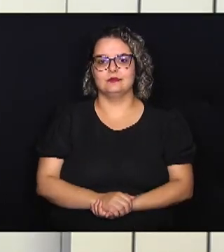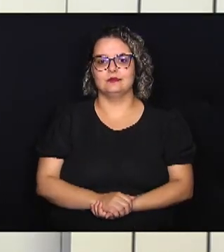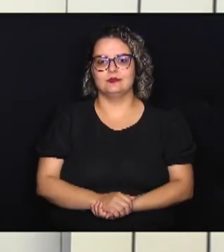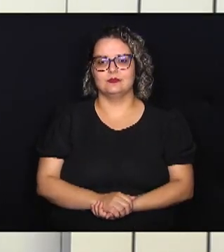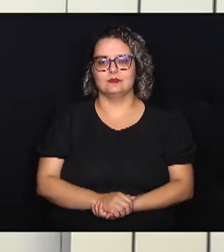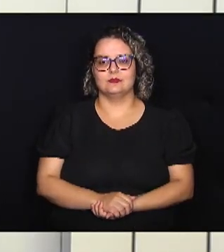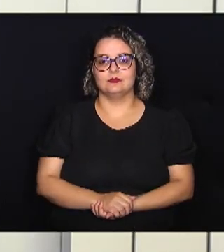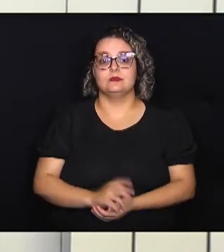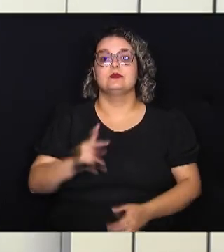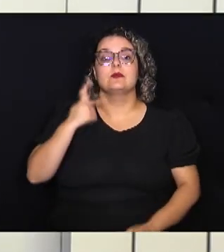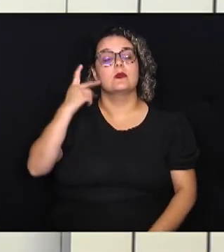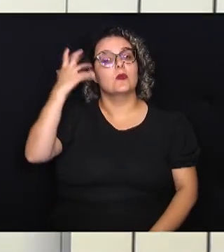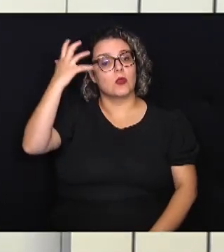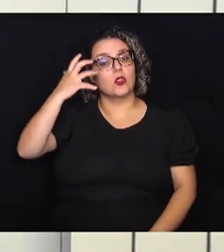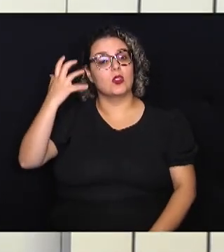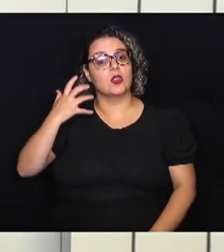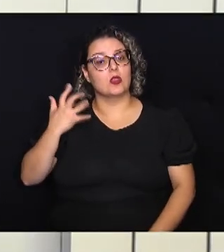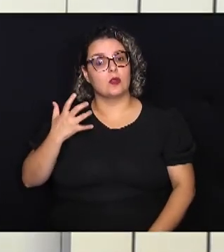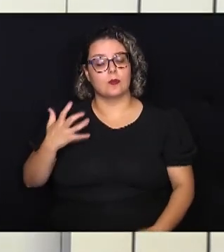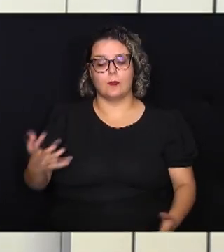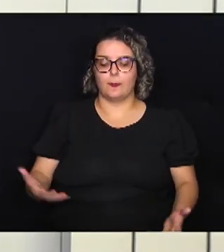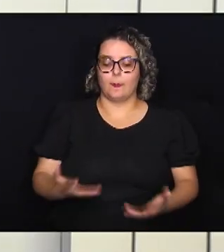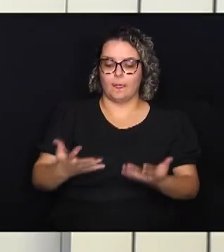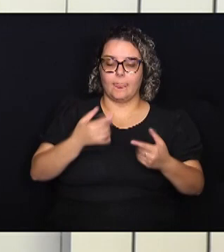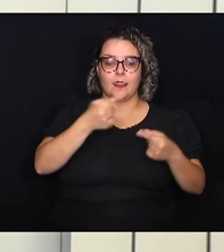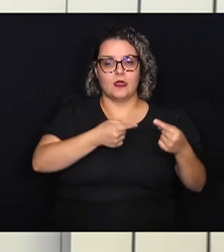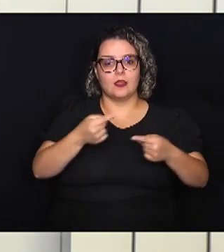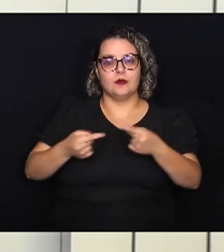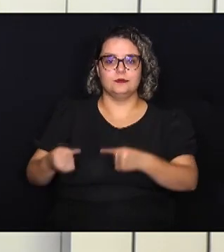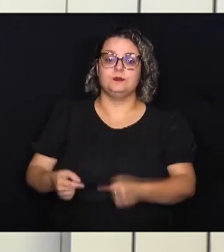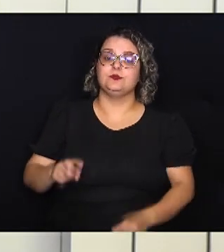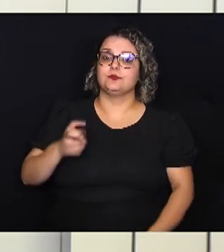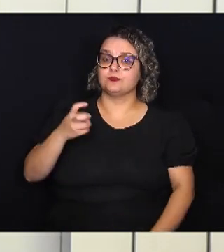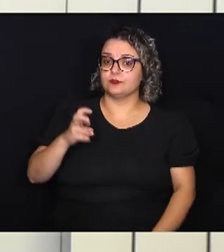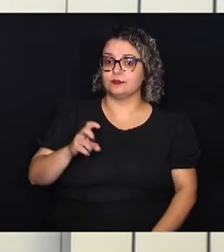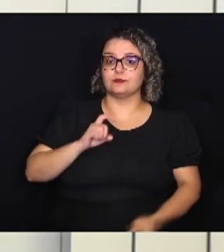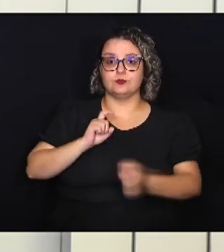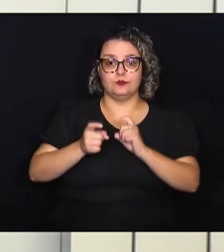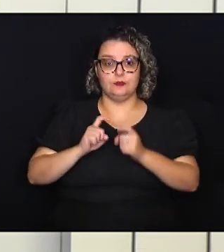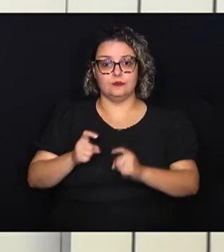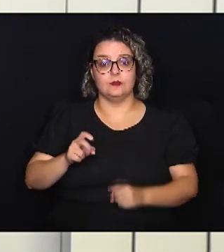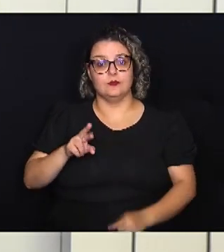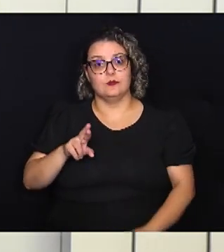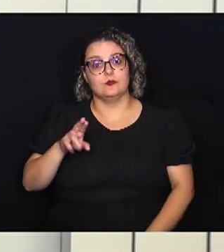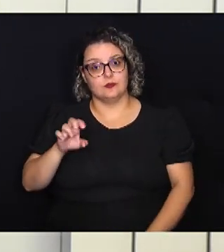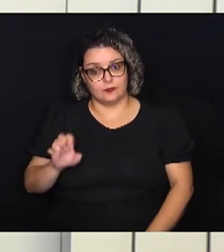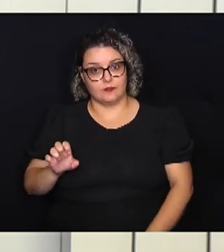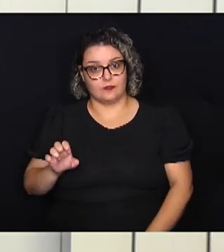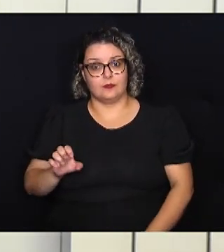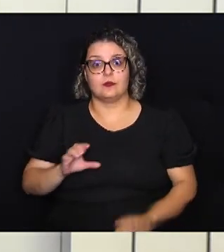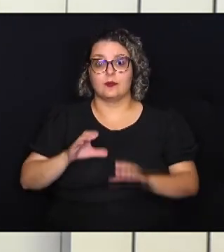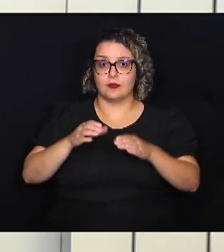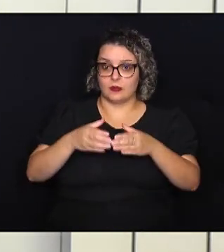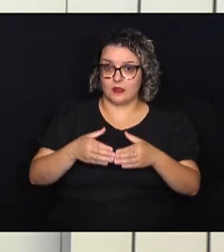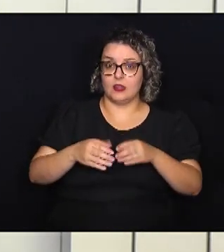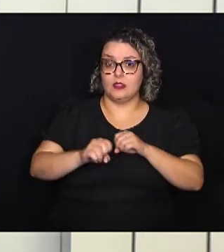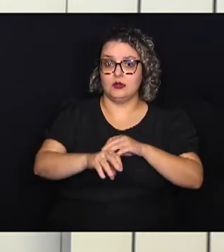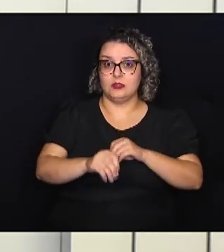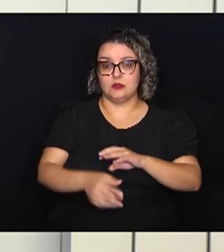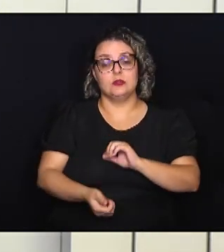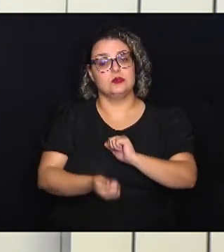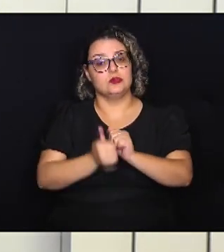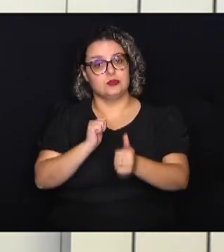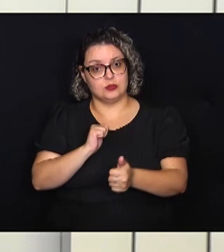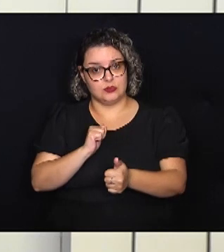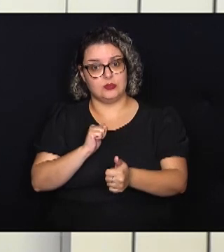A vereadora Guida Calisto promoveu um debate na 5ª reunião extraordinária da Comissão de Educação e